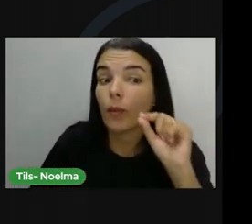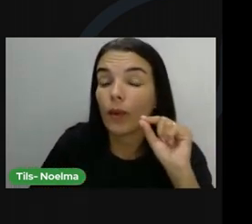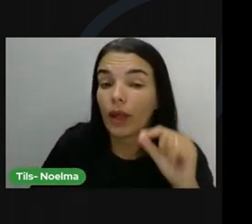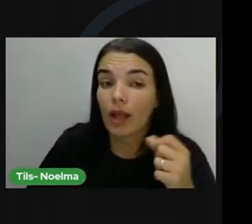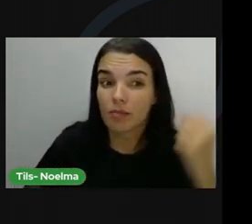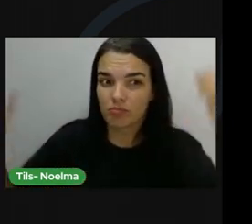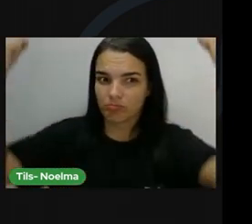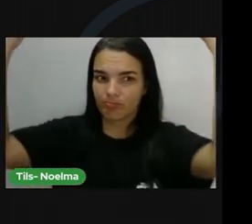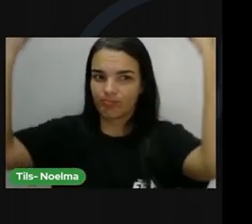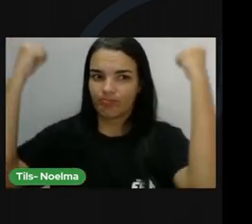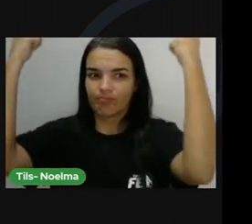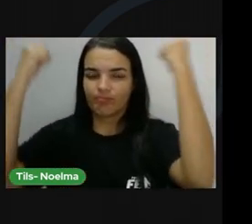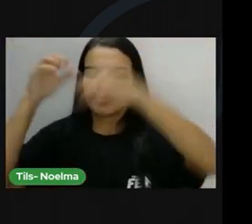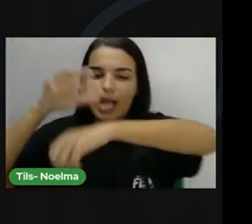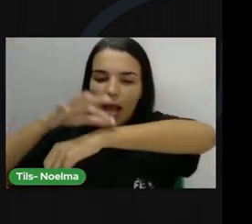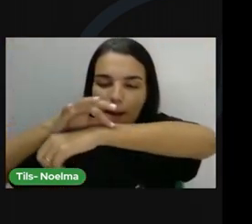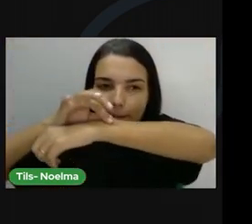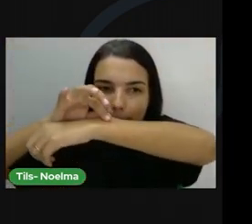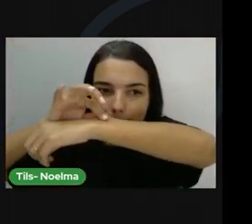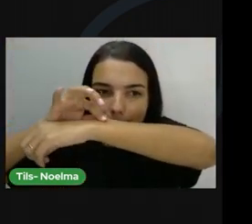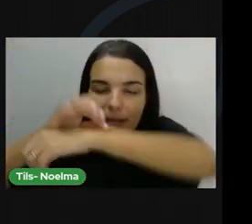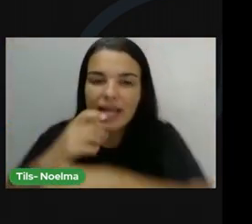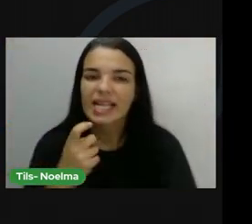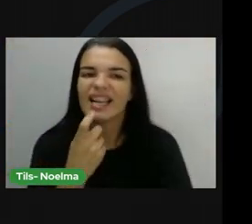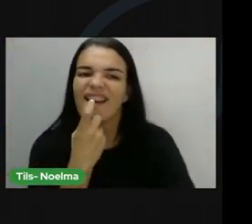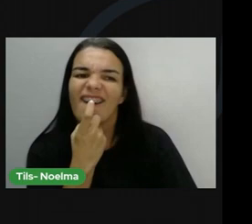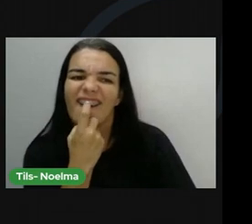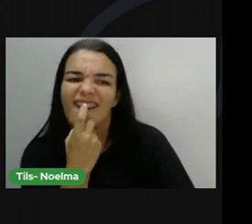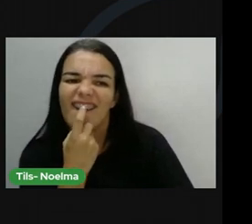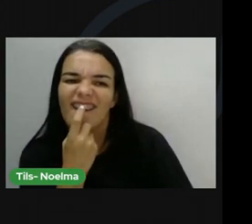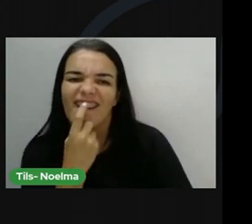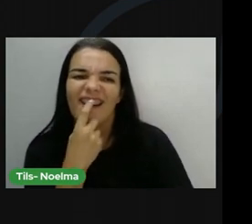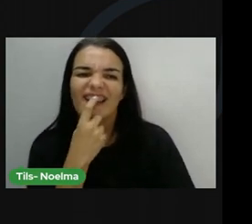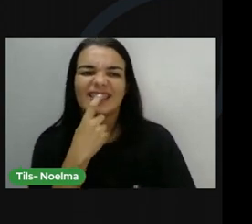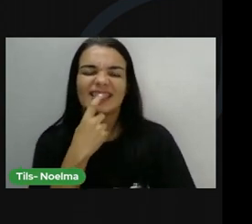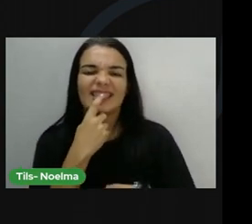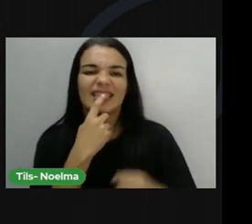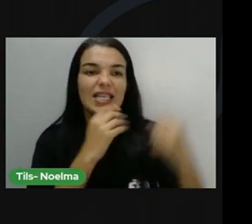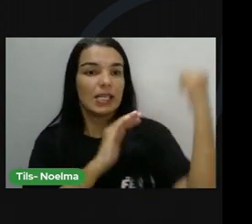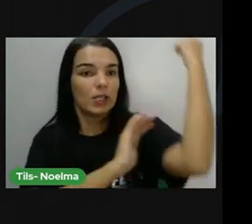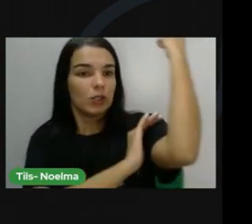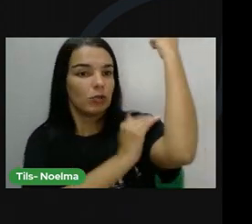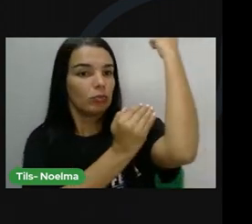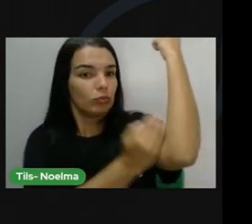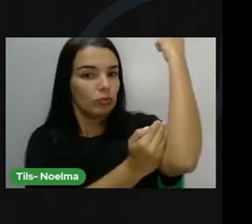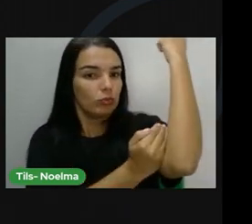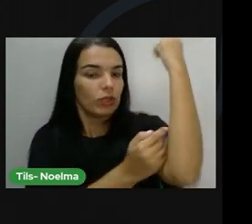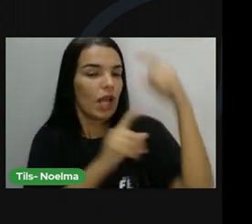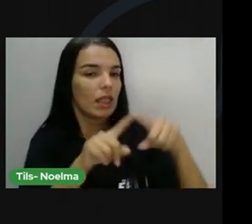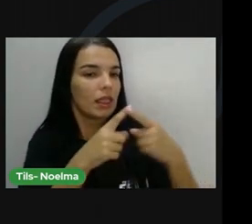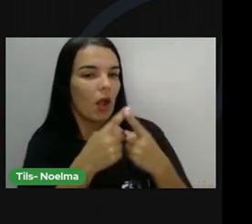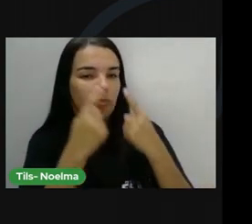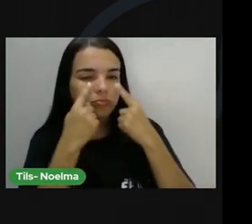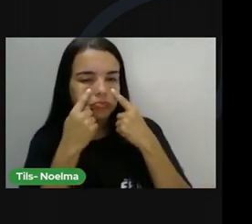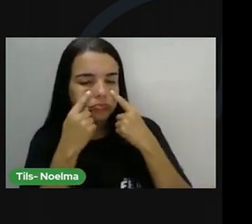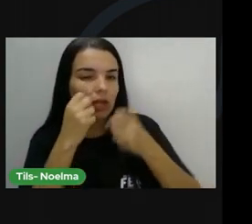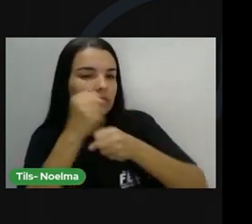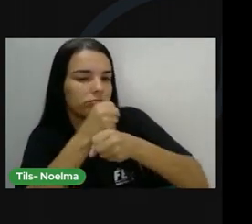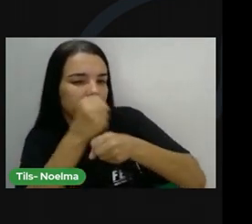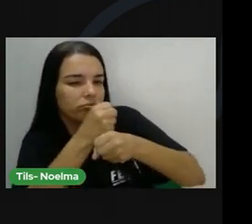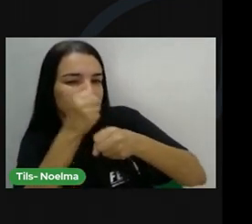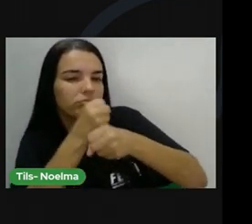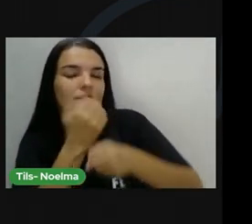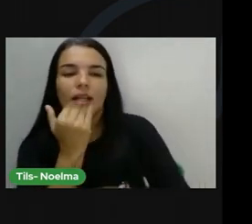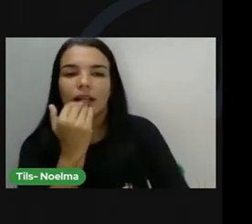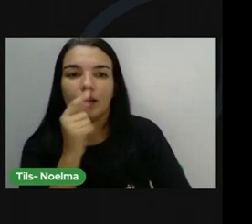os tecidos, ossos, nervos e músculos. E para isso, são necessários os alimentos construtores, que são